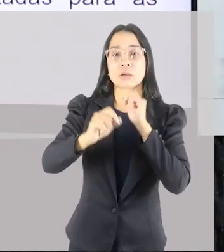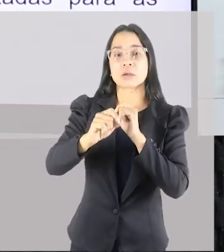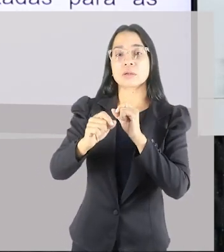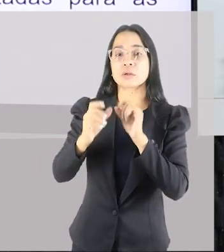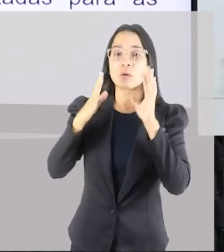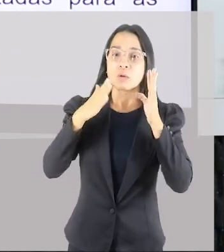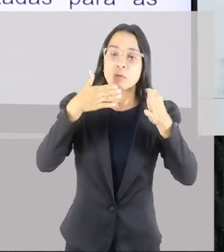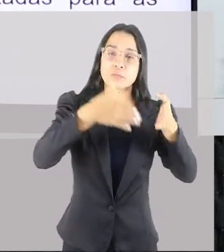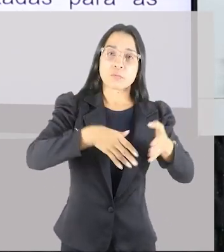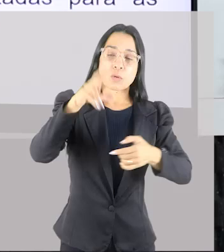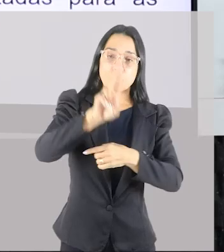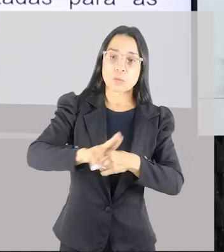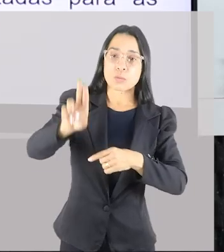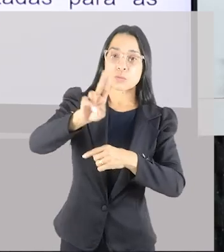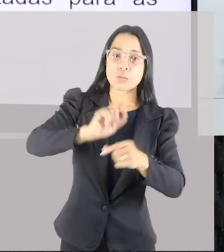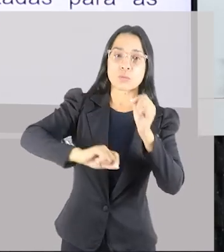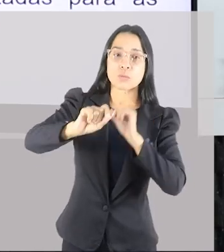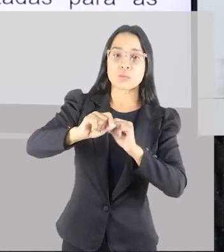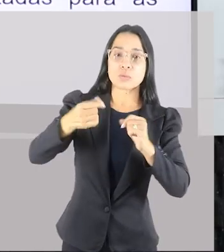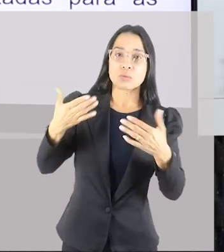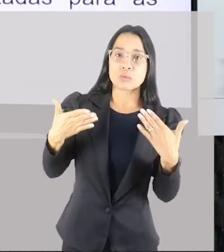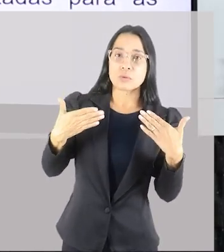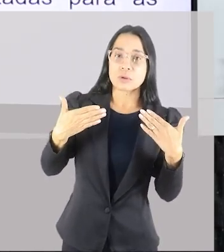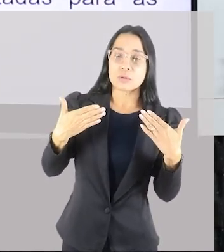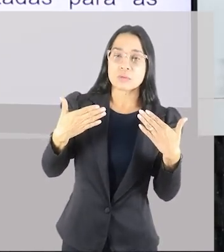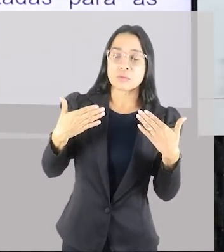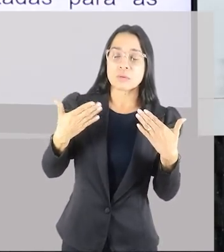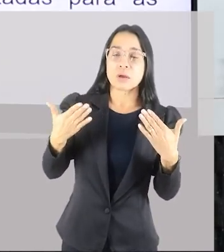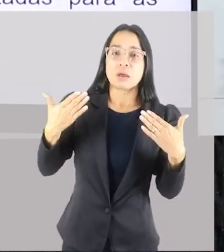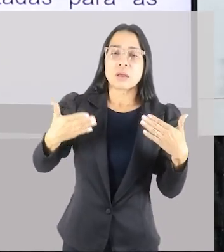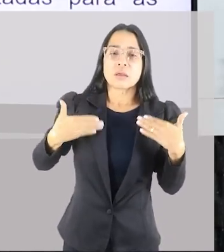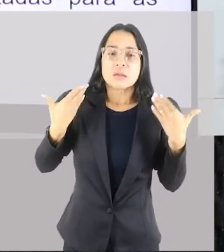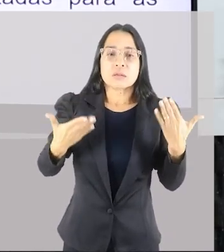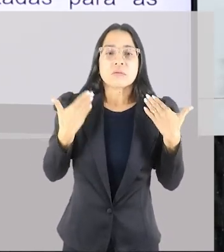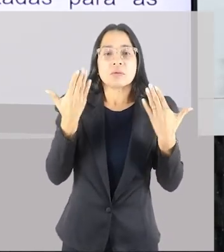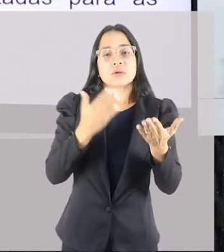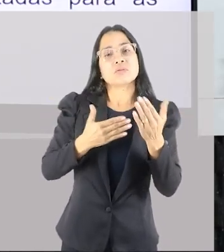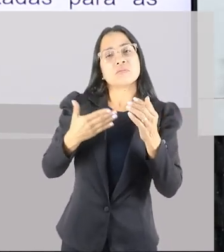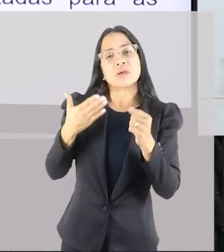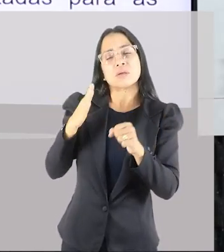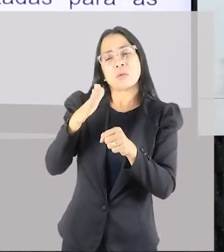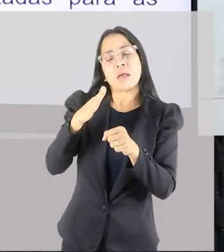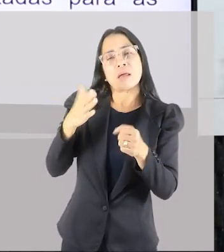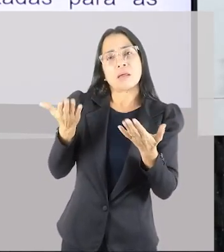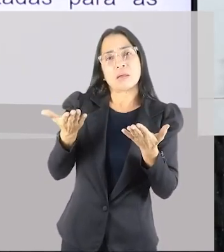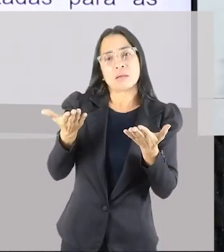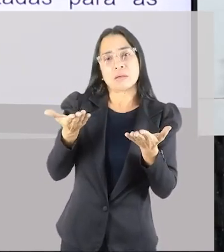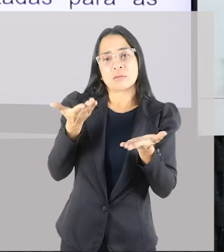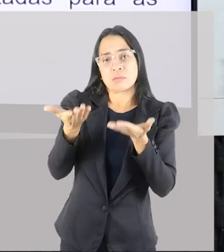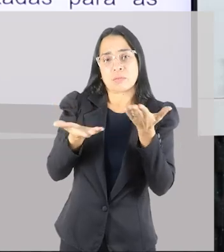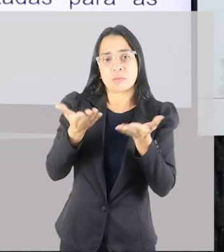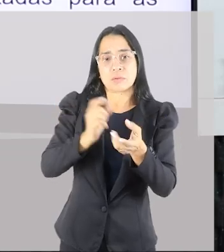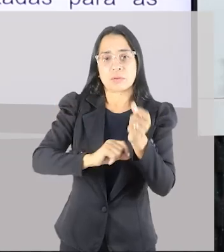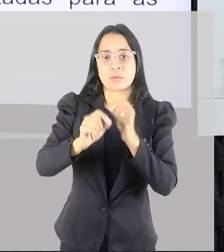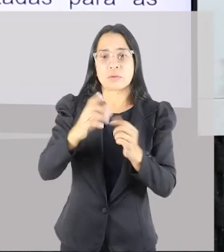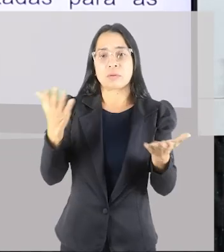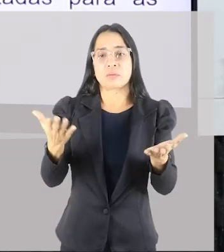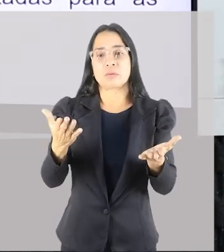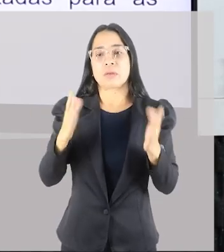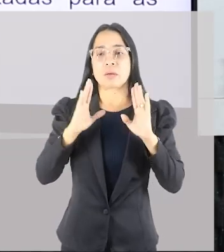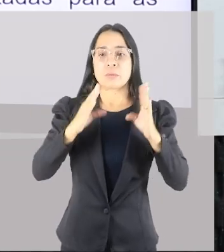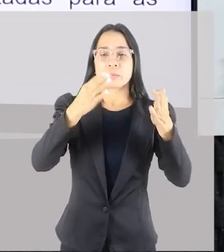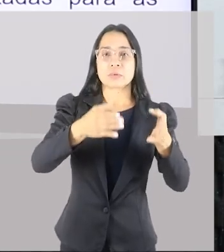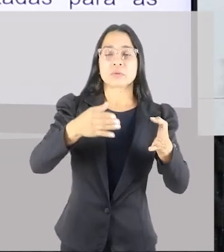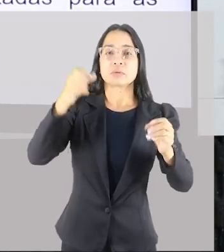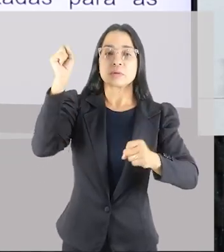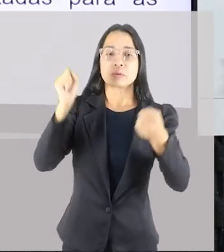divertimento superficial superficial da Perspectiva da indústria cultural é possível perceber que a lógica